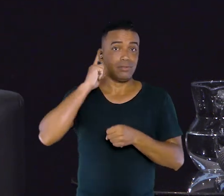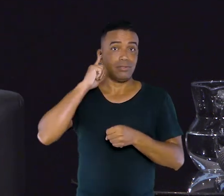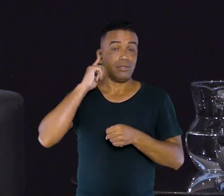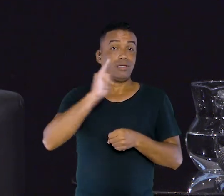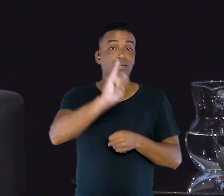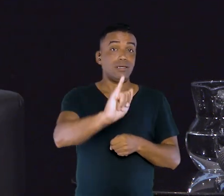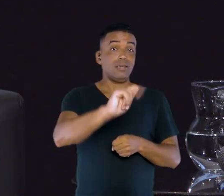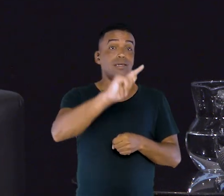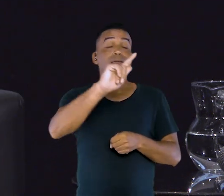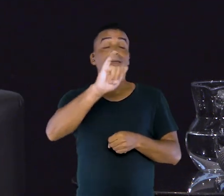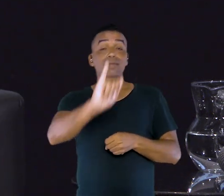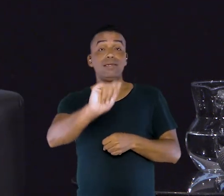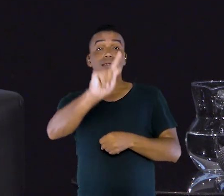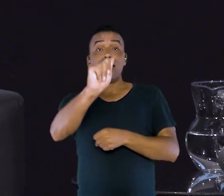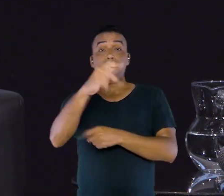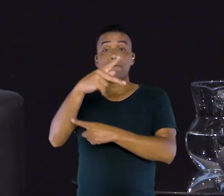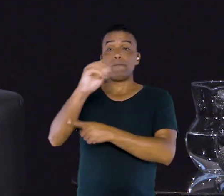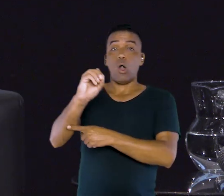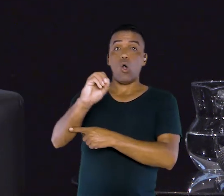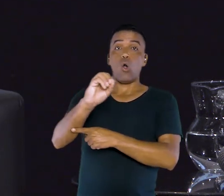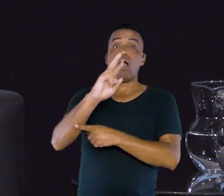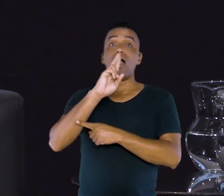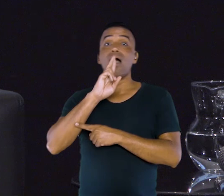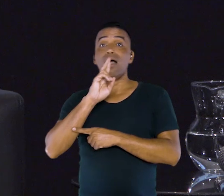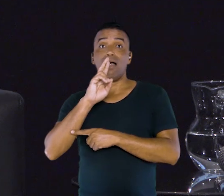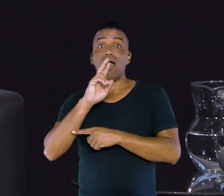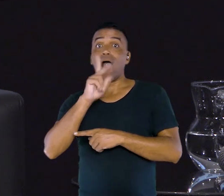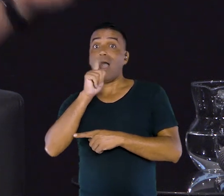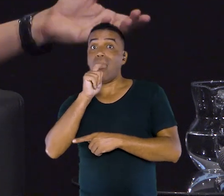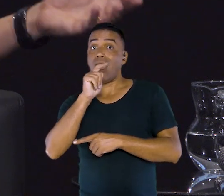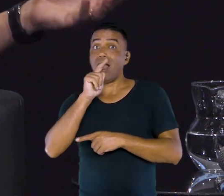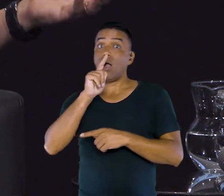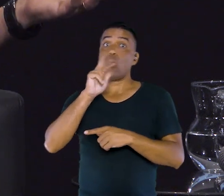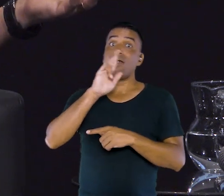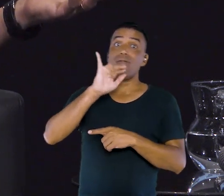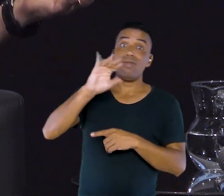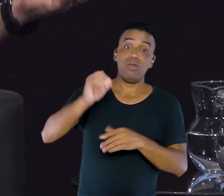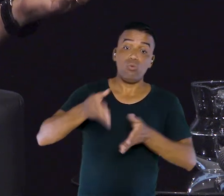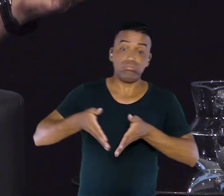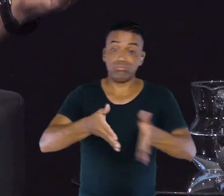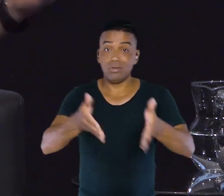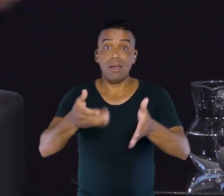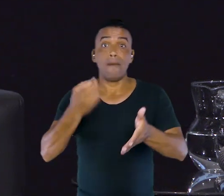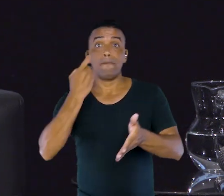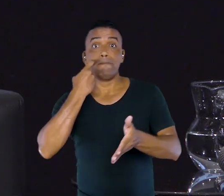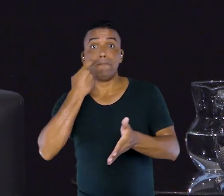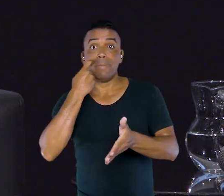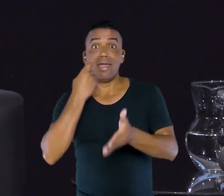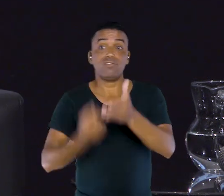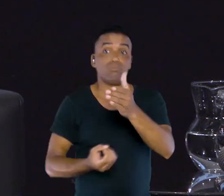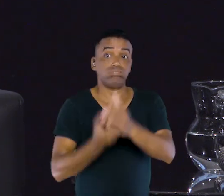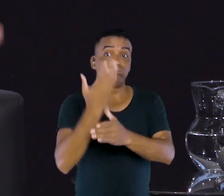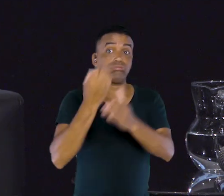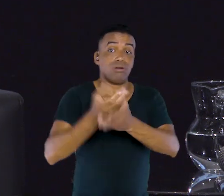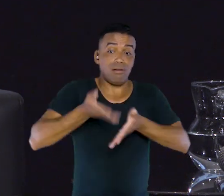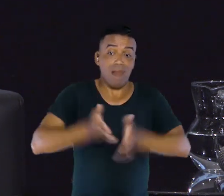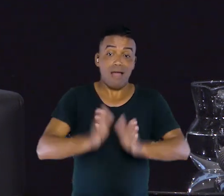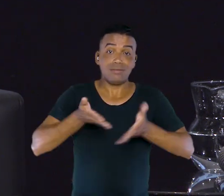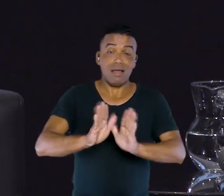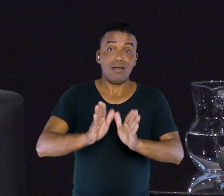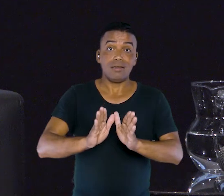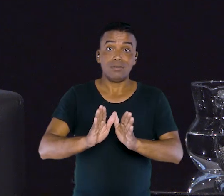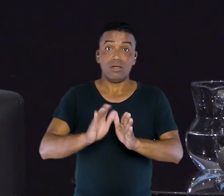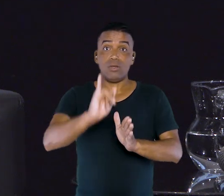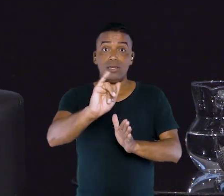O Igapó não está enchendo, o rio não está enchendo, o Igapó não está enchendo, e o Igapó é um berçário de vida para os rios, os peixes vão se reproduzir. Se o Igapó